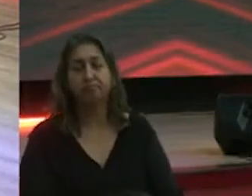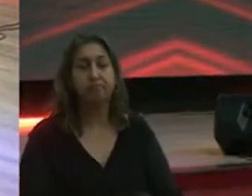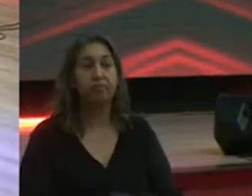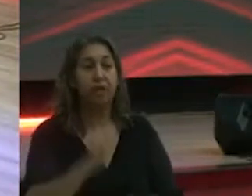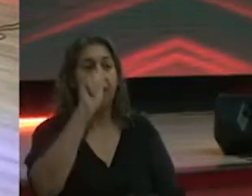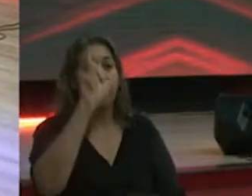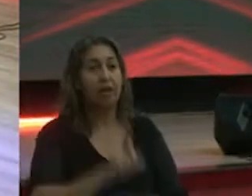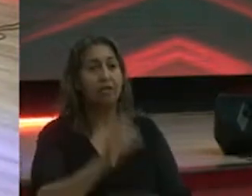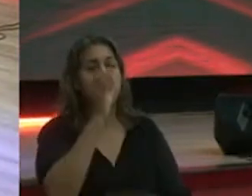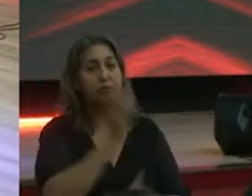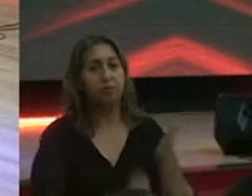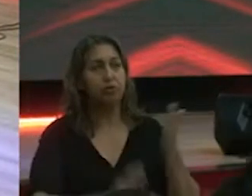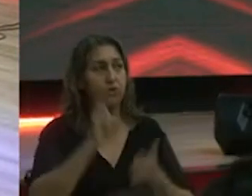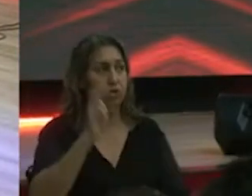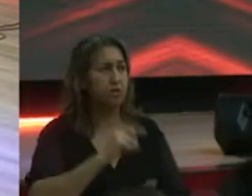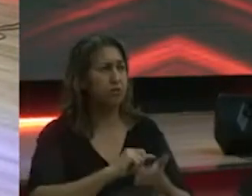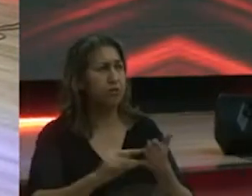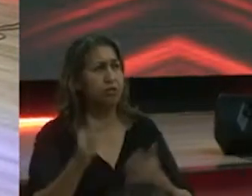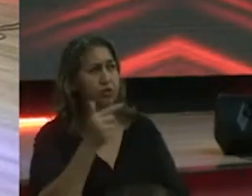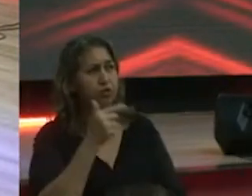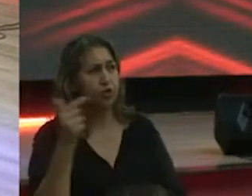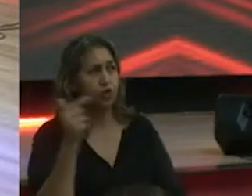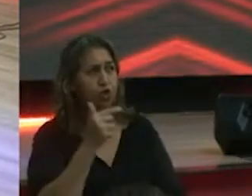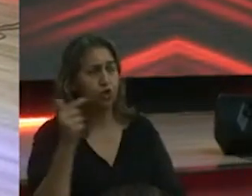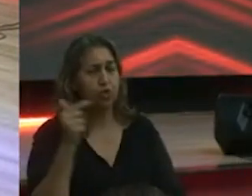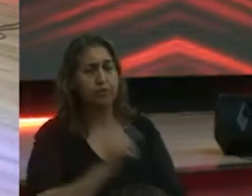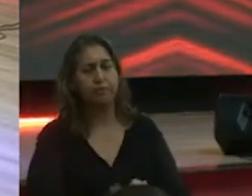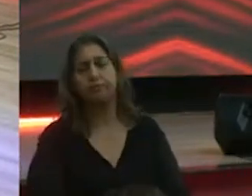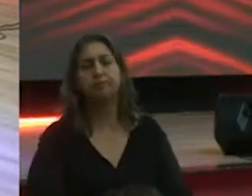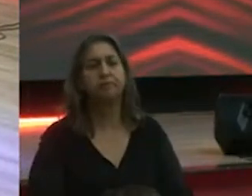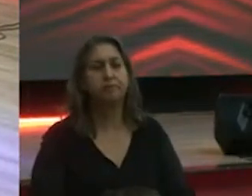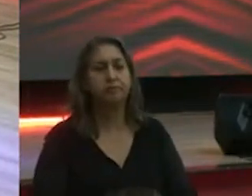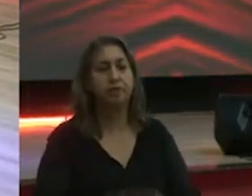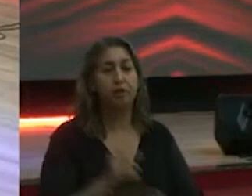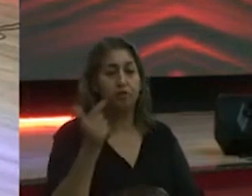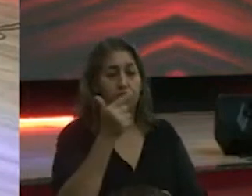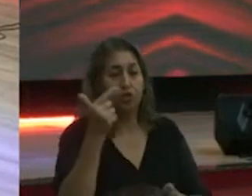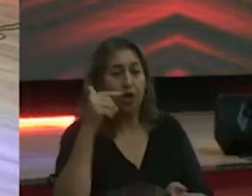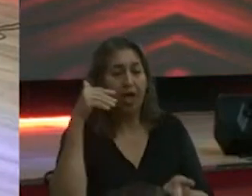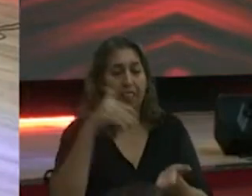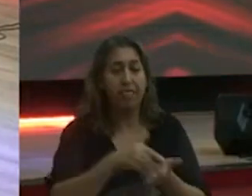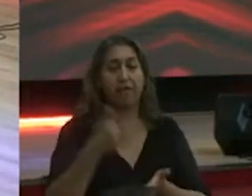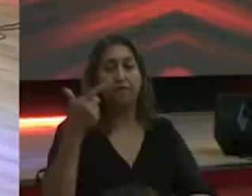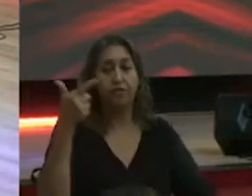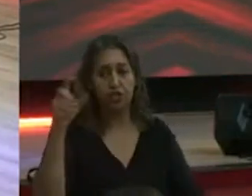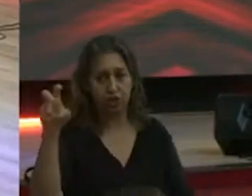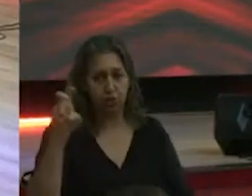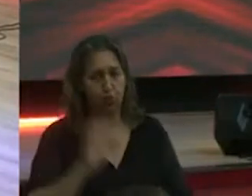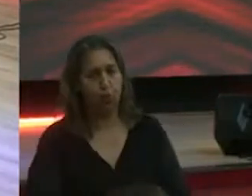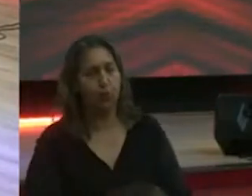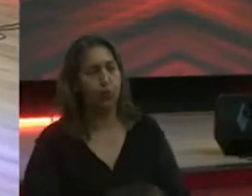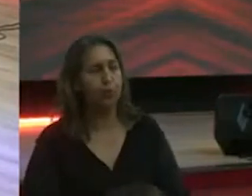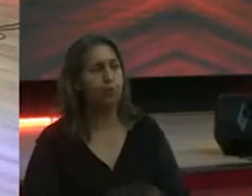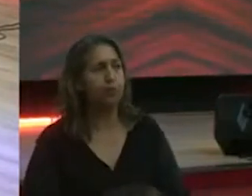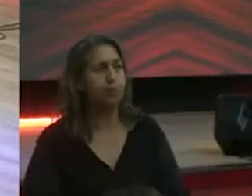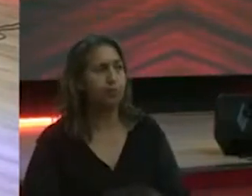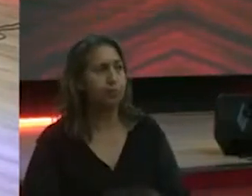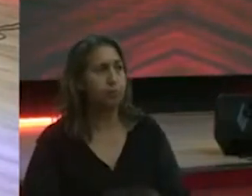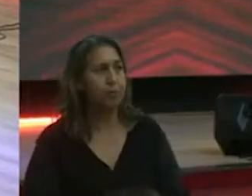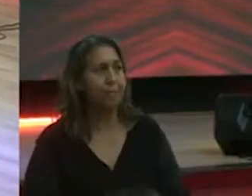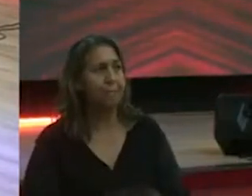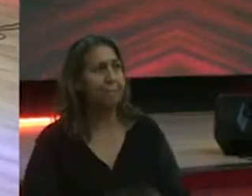Gálatas Capítulo 5 Versículo 22 23 ao 25 é um texto bem conhecido de nós de